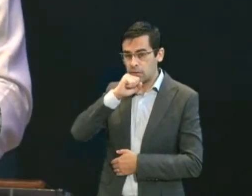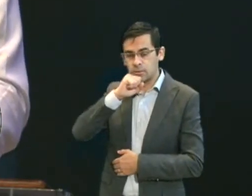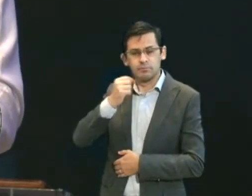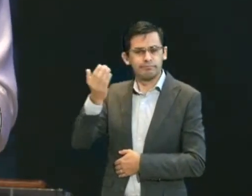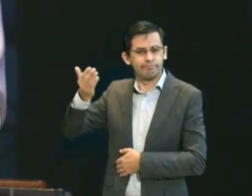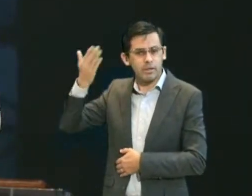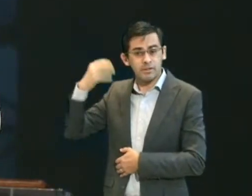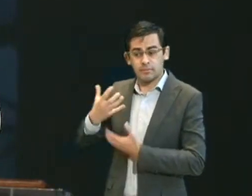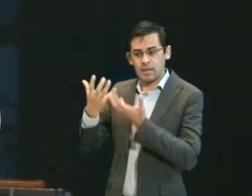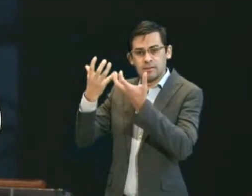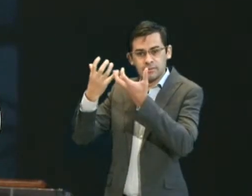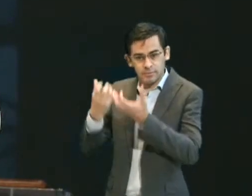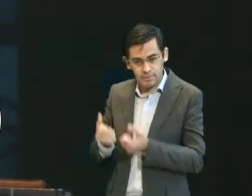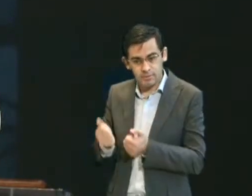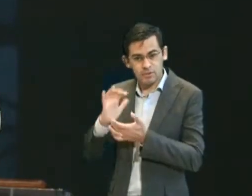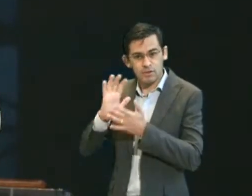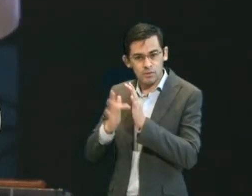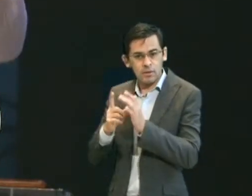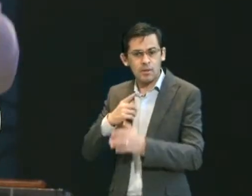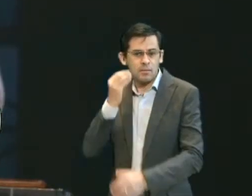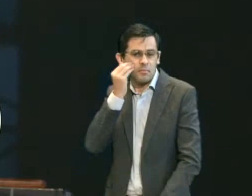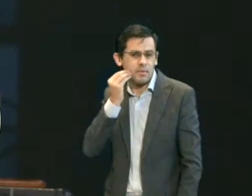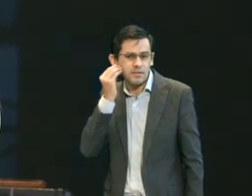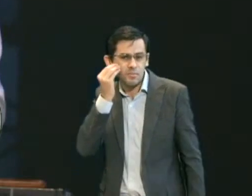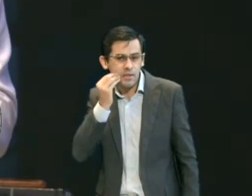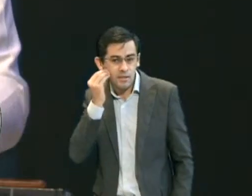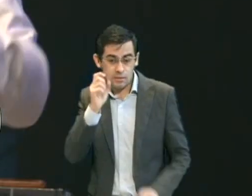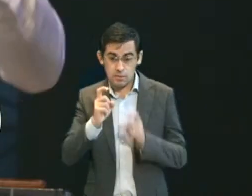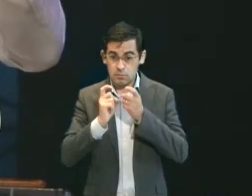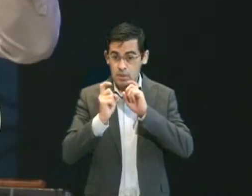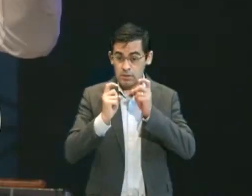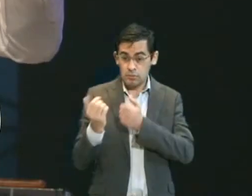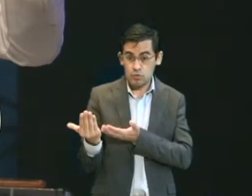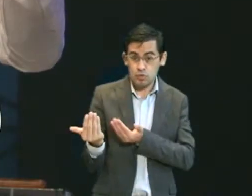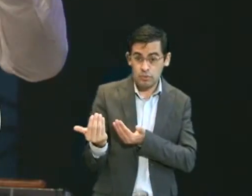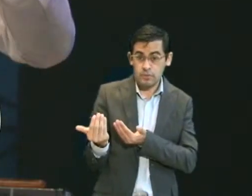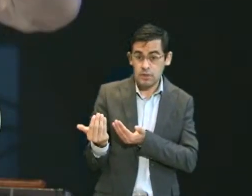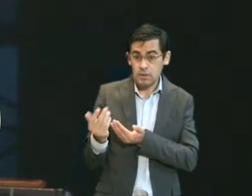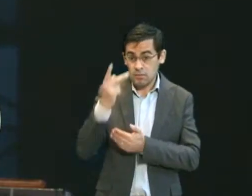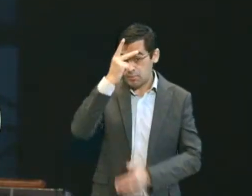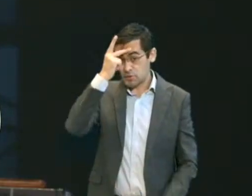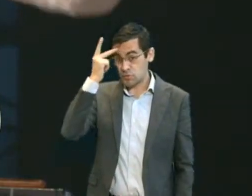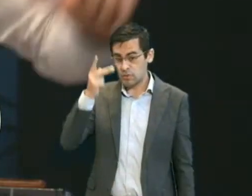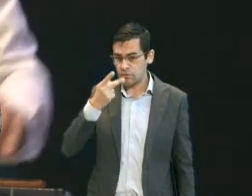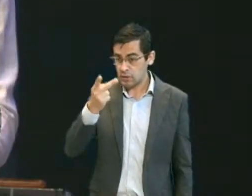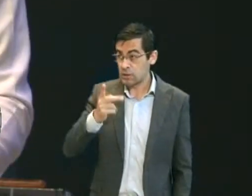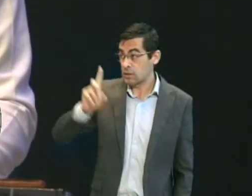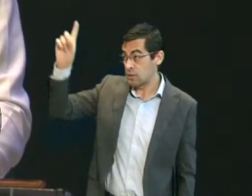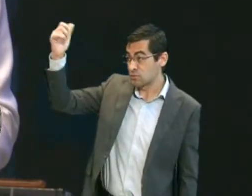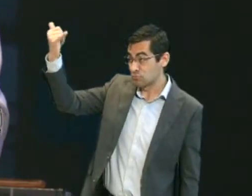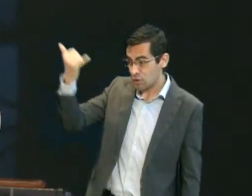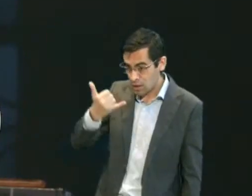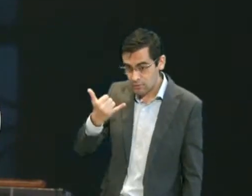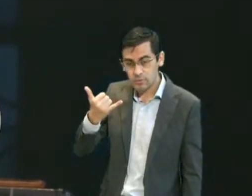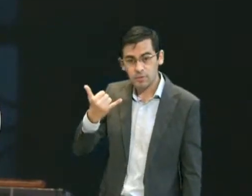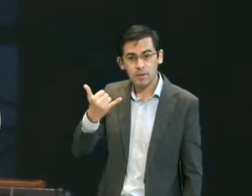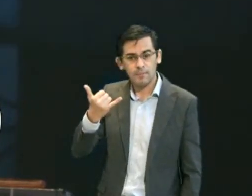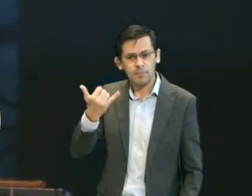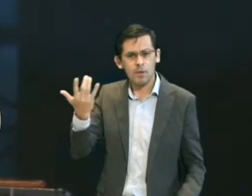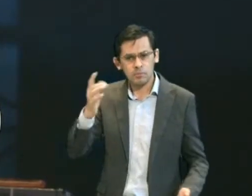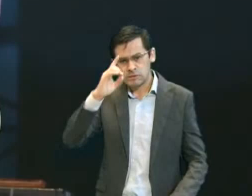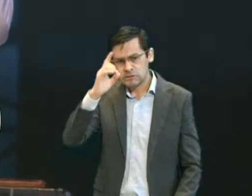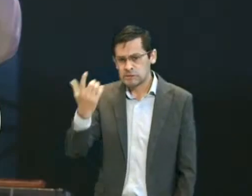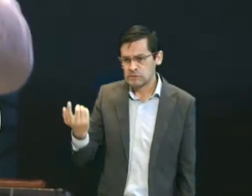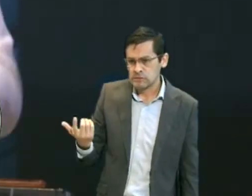converte, ele tem uma experiência numa reunião de jovens, que alguém fala que Deus falava. E ele